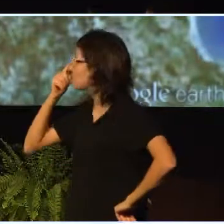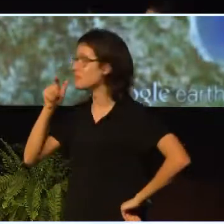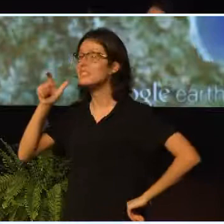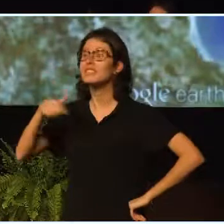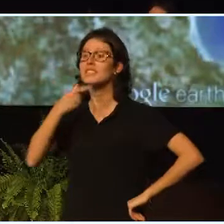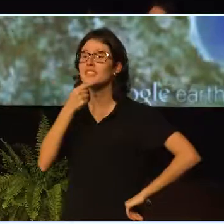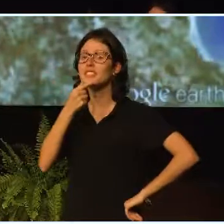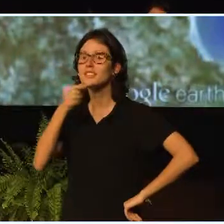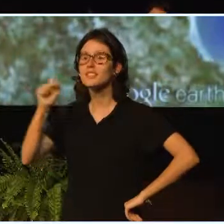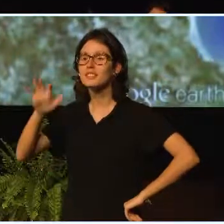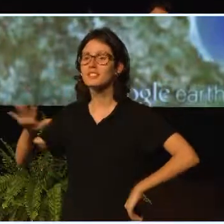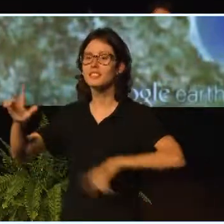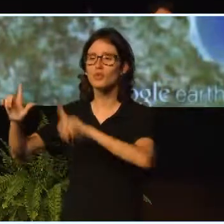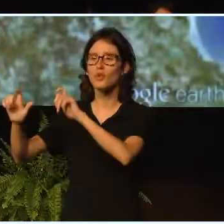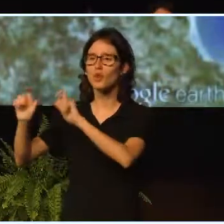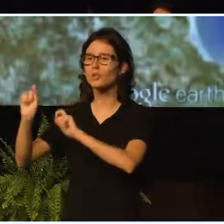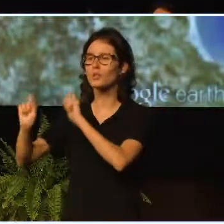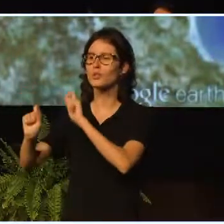Quem é esse cidadão?